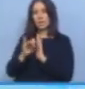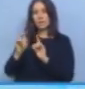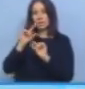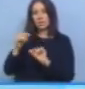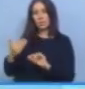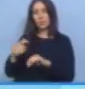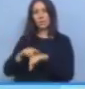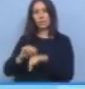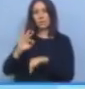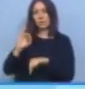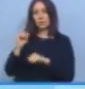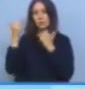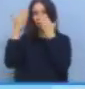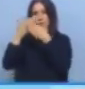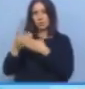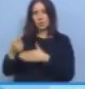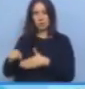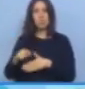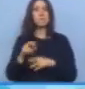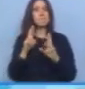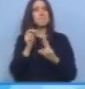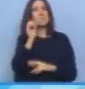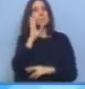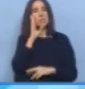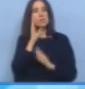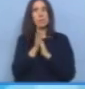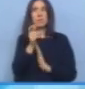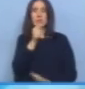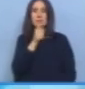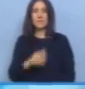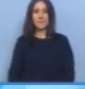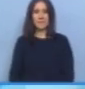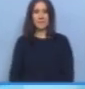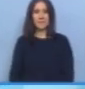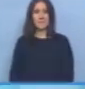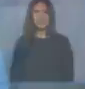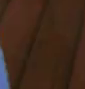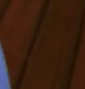na Antena 1, quando forem 22h45. Tenha uma boa tarde, até amanhã, se Deus quiser.